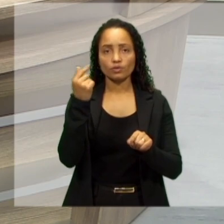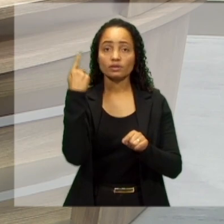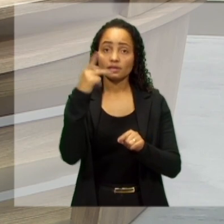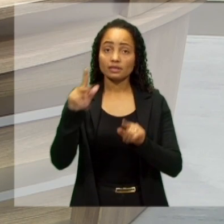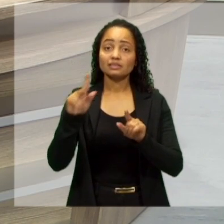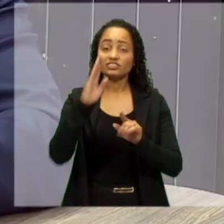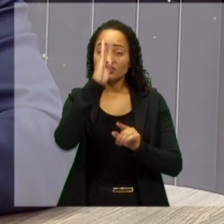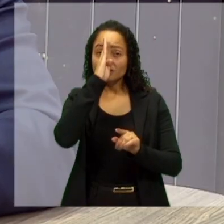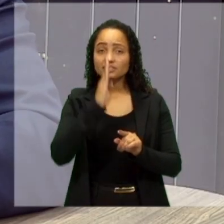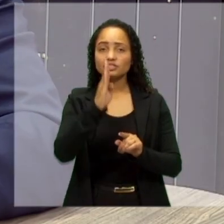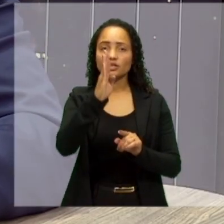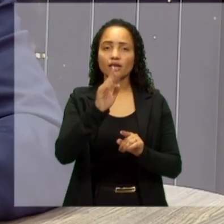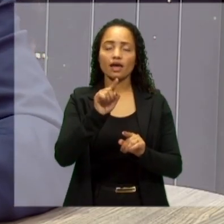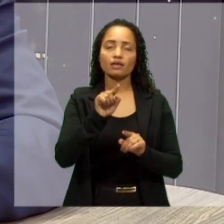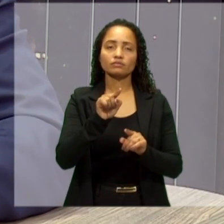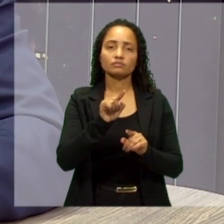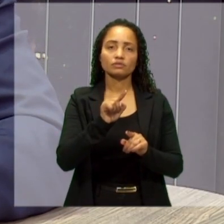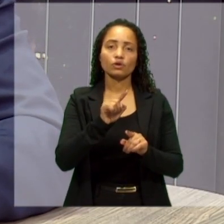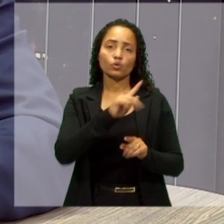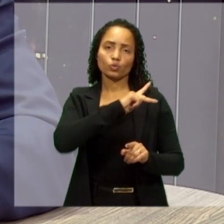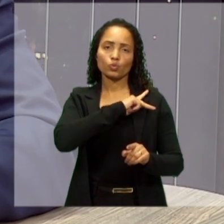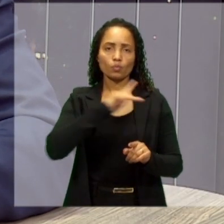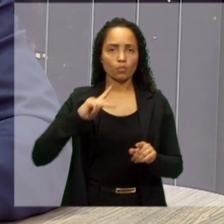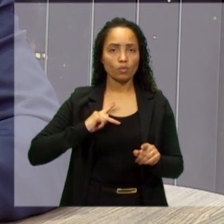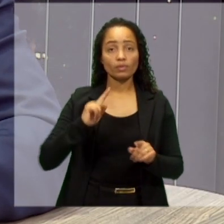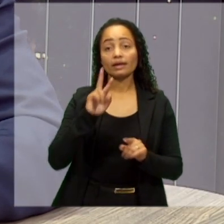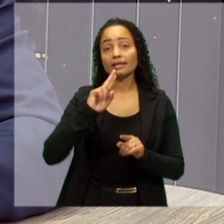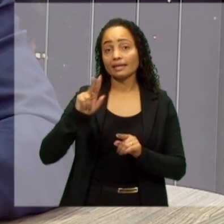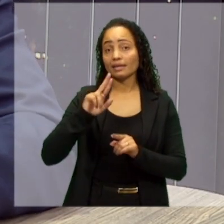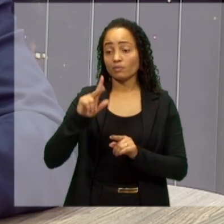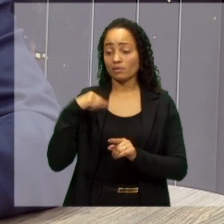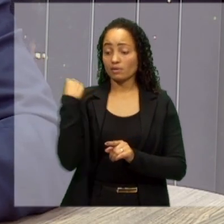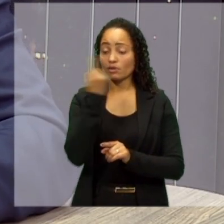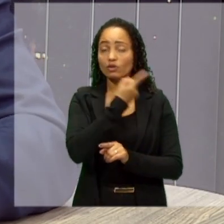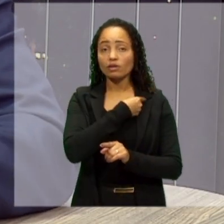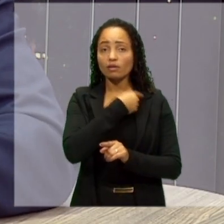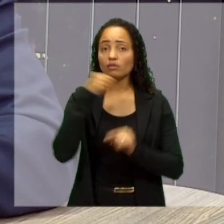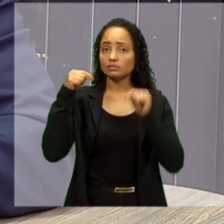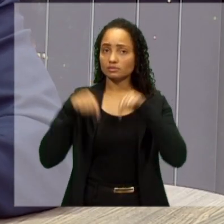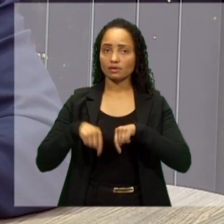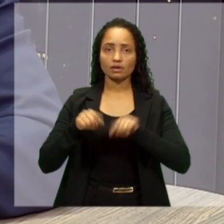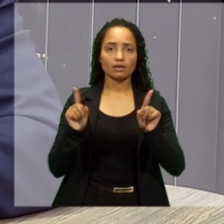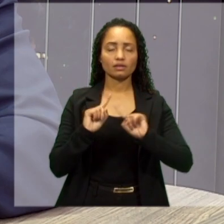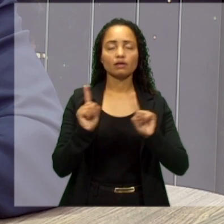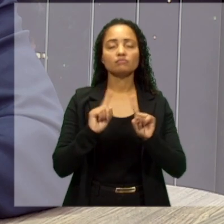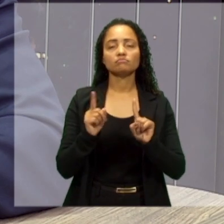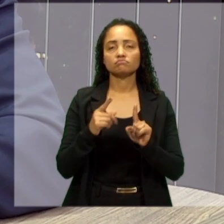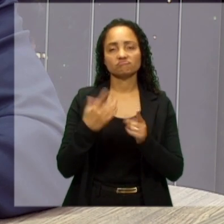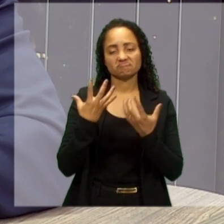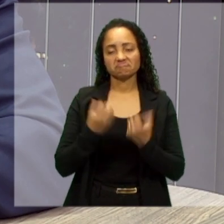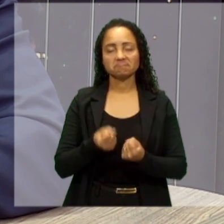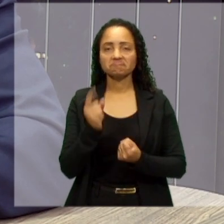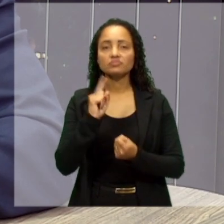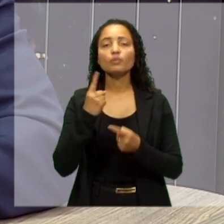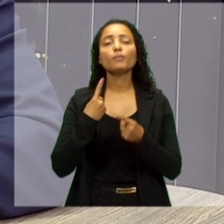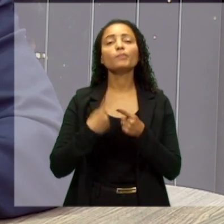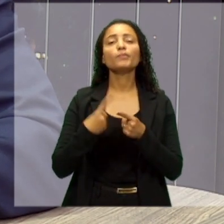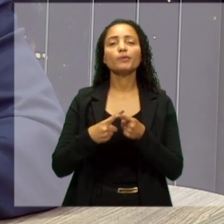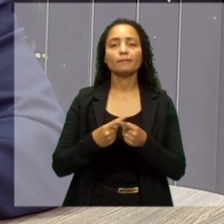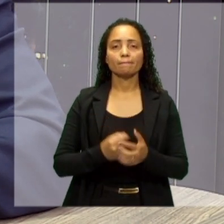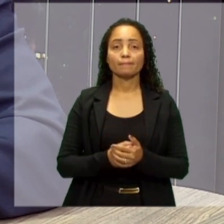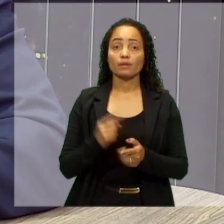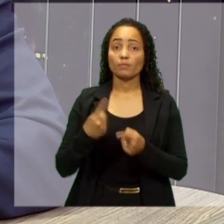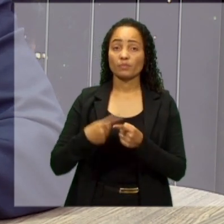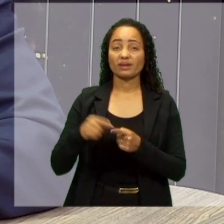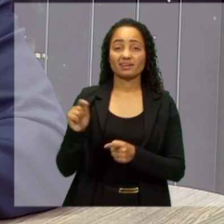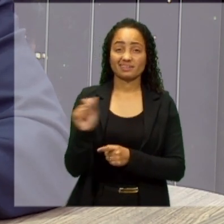públicos. Esse não é o sistema que foi adotado pela nossa Constituição por alguns motivos. O primeiro é que ele é mais caro,